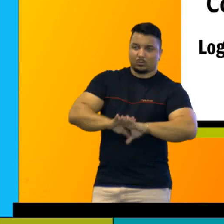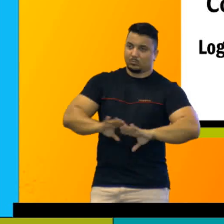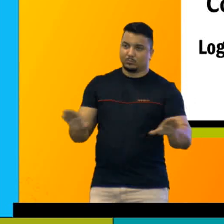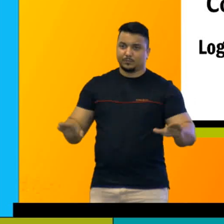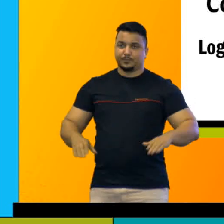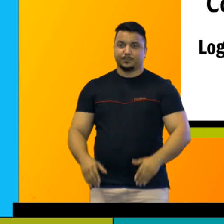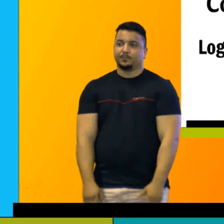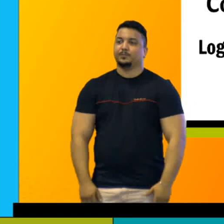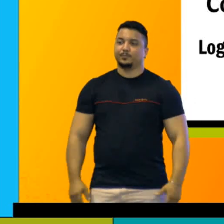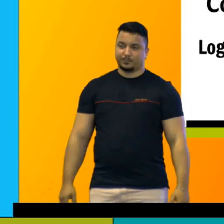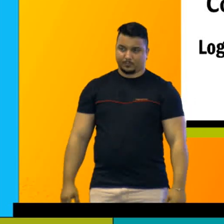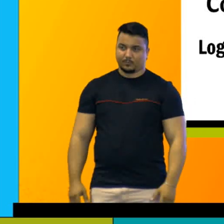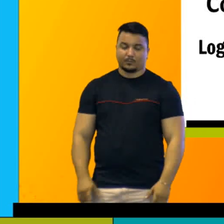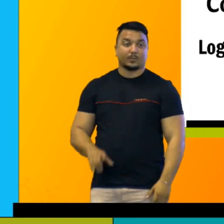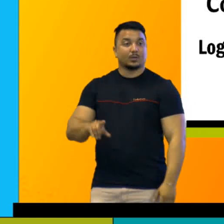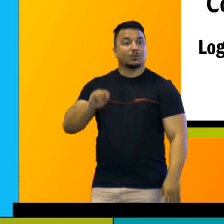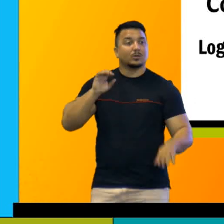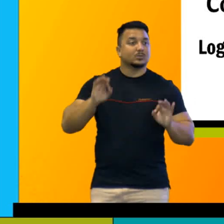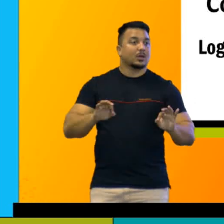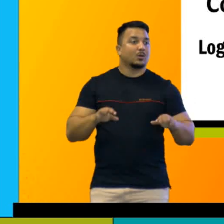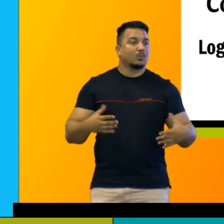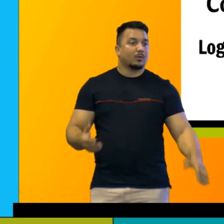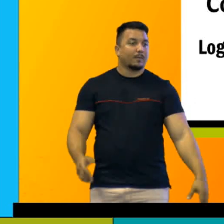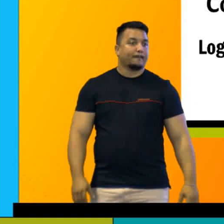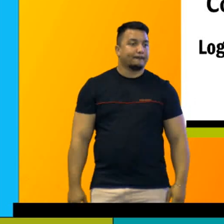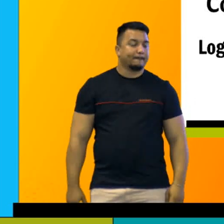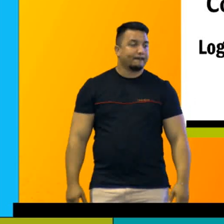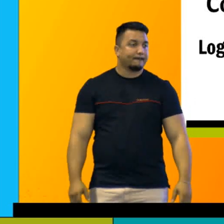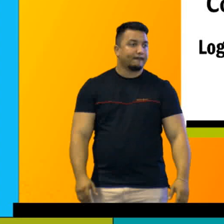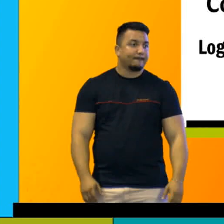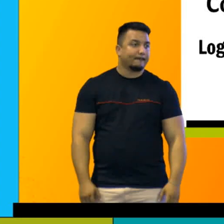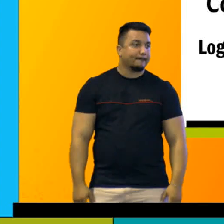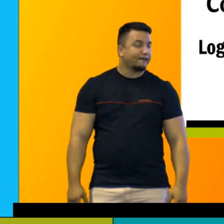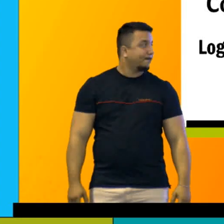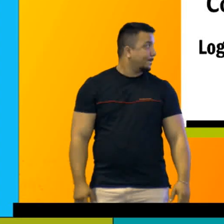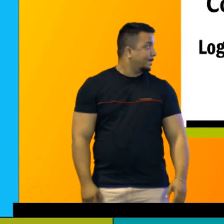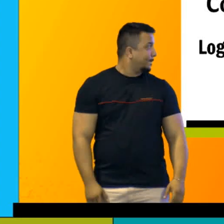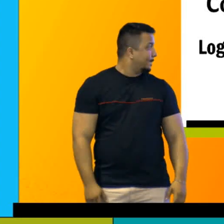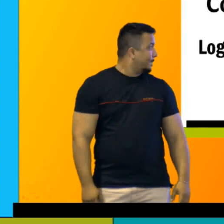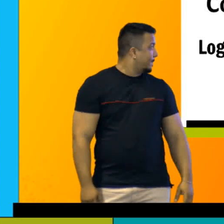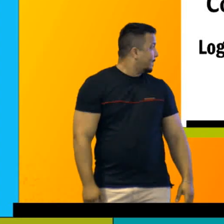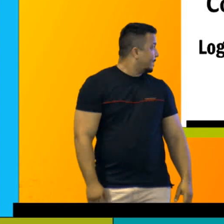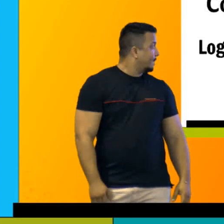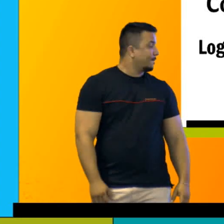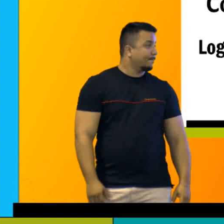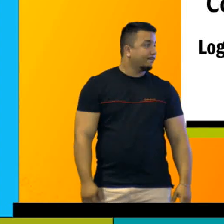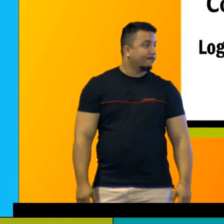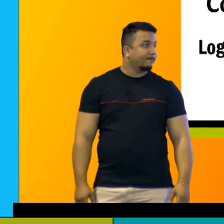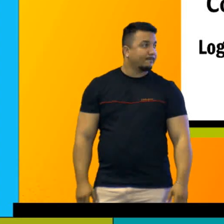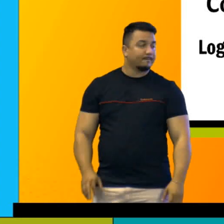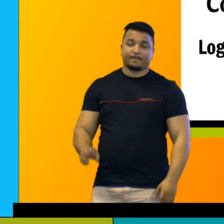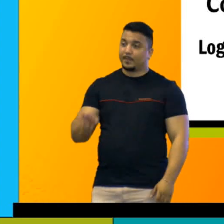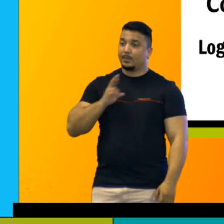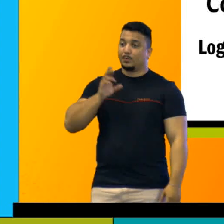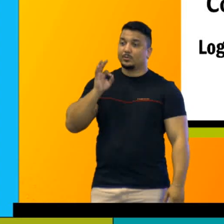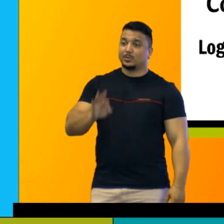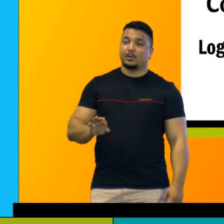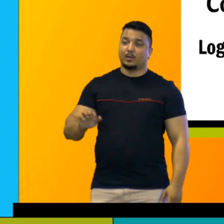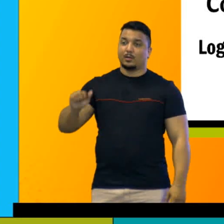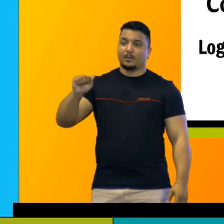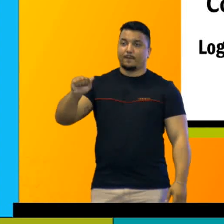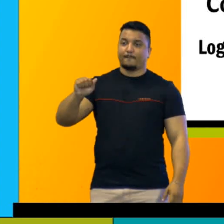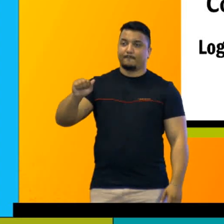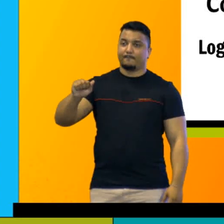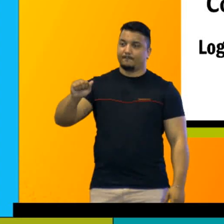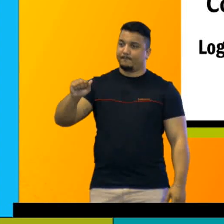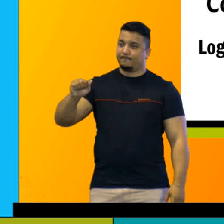pré-A. Qual é a opção correta? Olha aí para mim. Letra A. Todo mundo